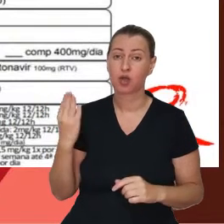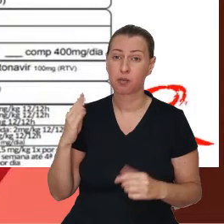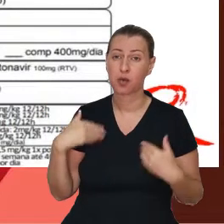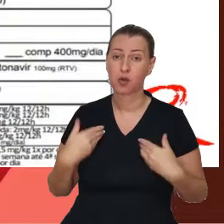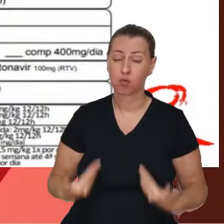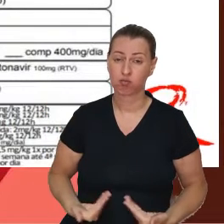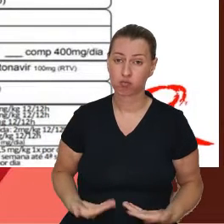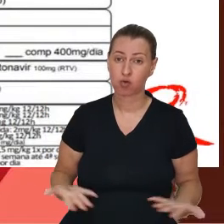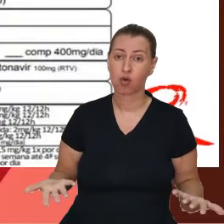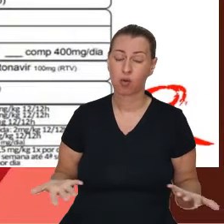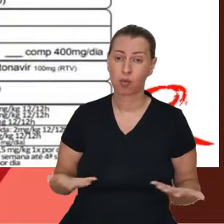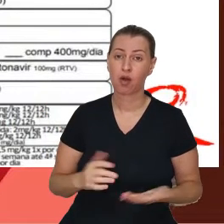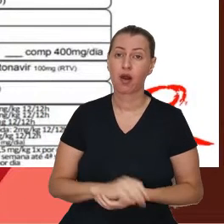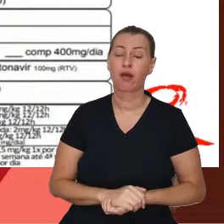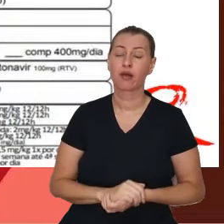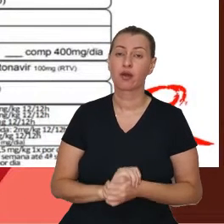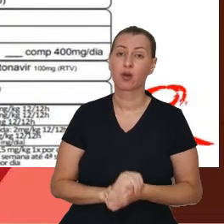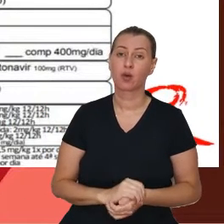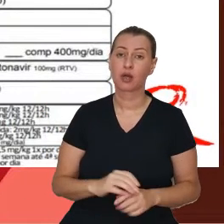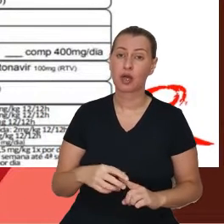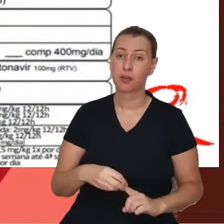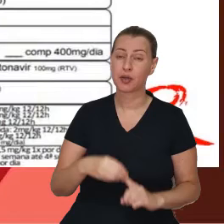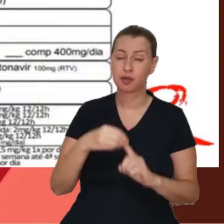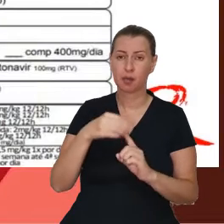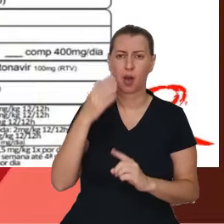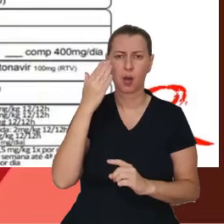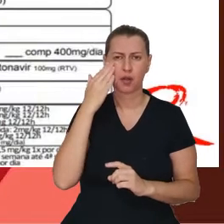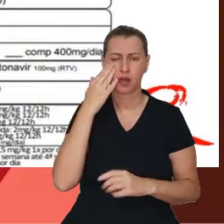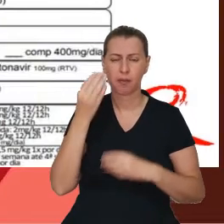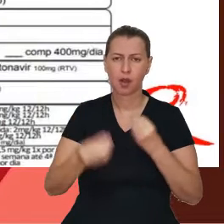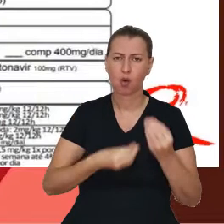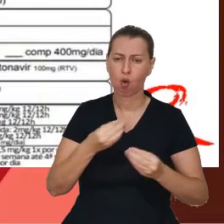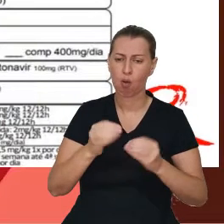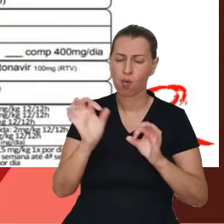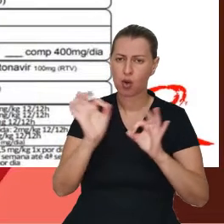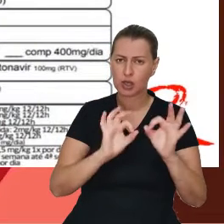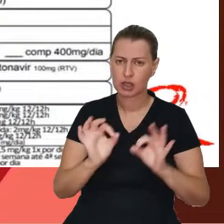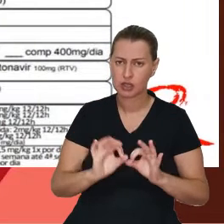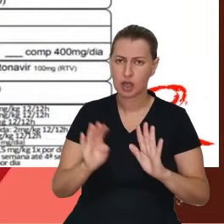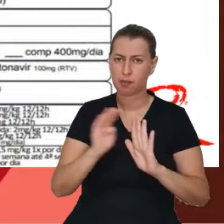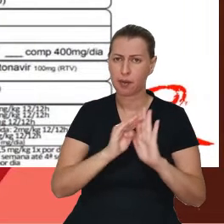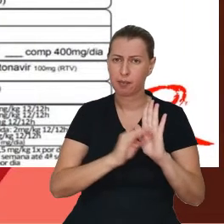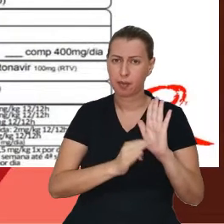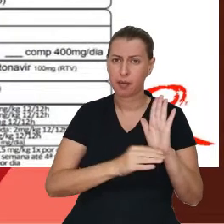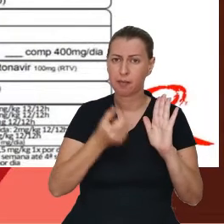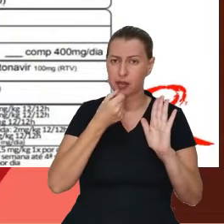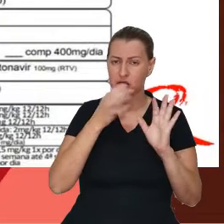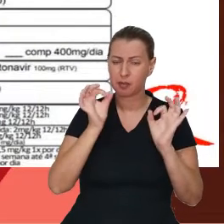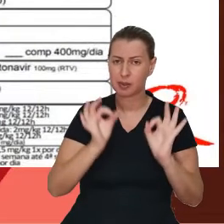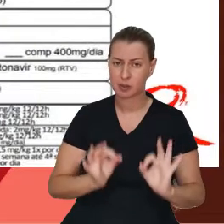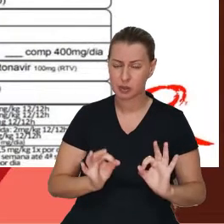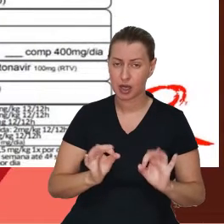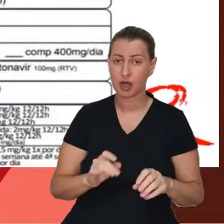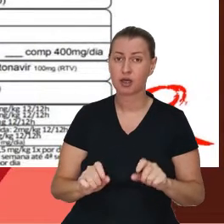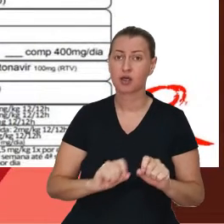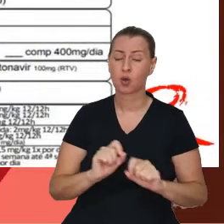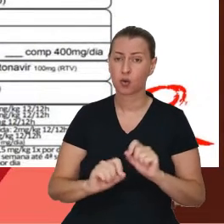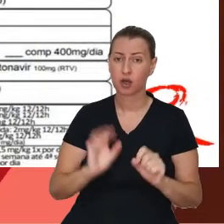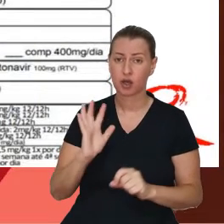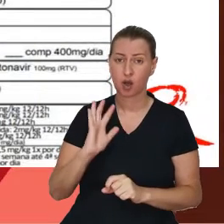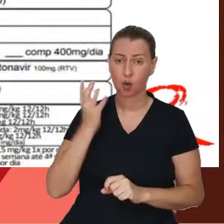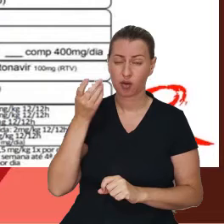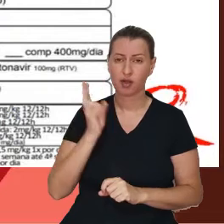então, o principal é saber o esquema preferencial, e situações atípicas, né? Sempre vão ter que